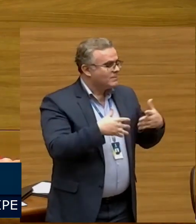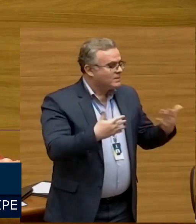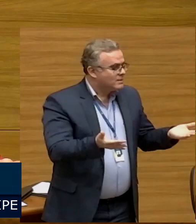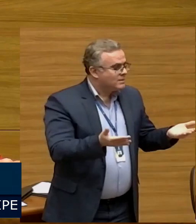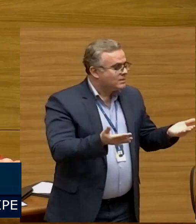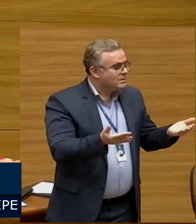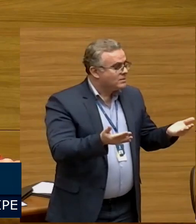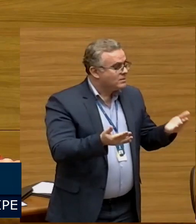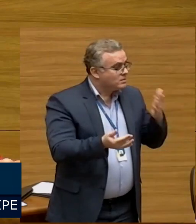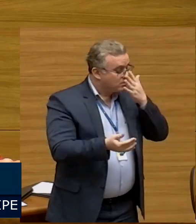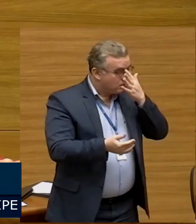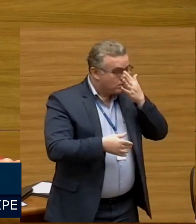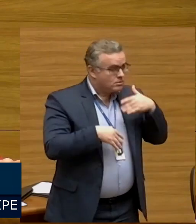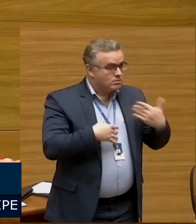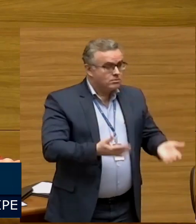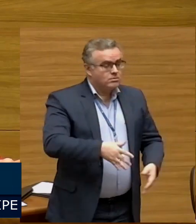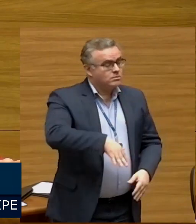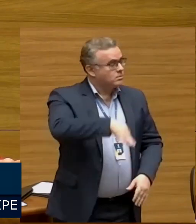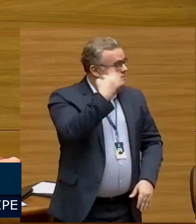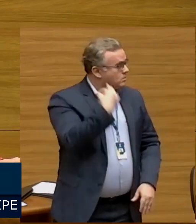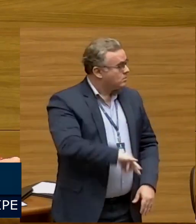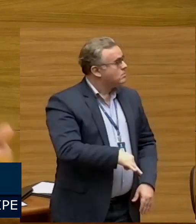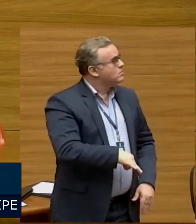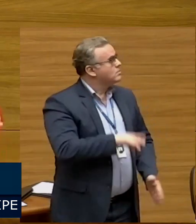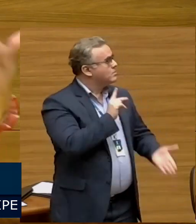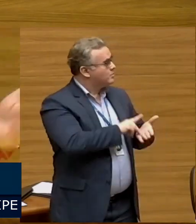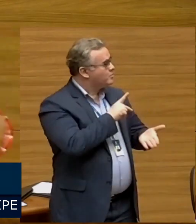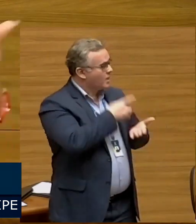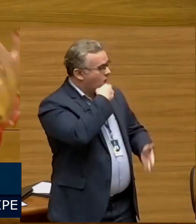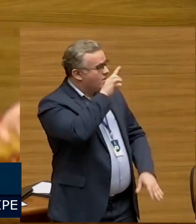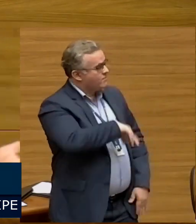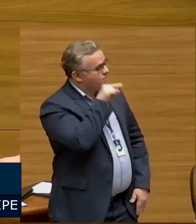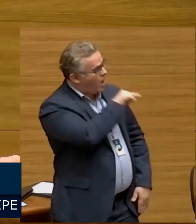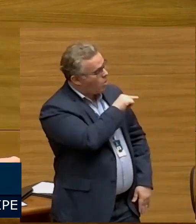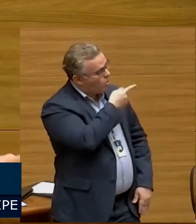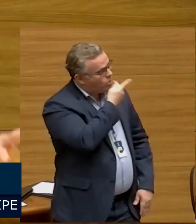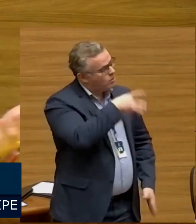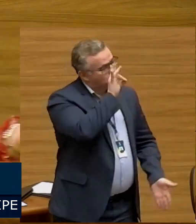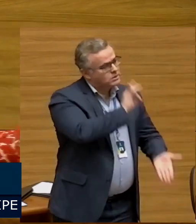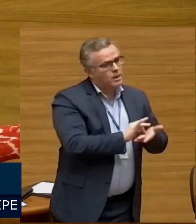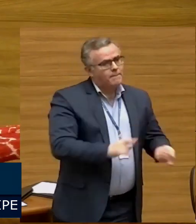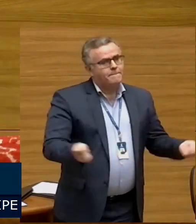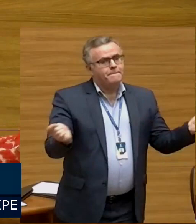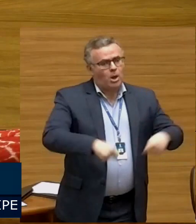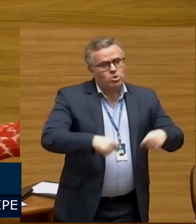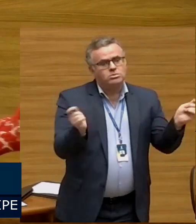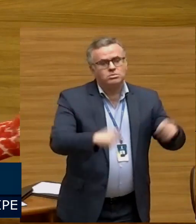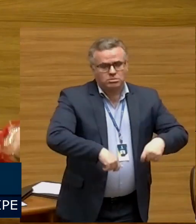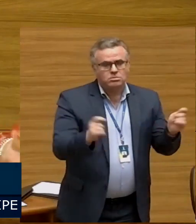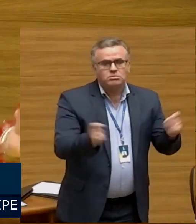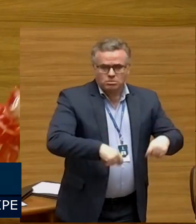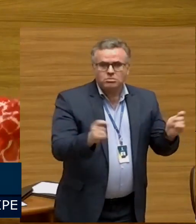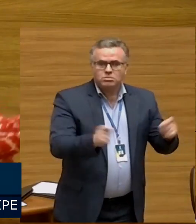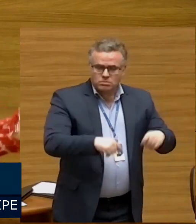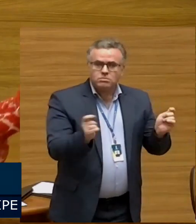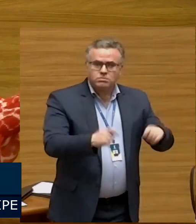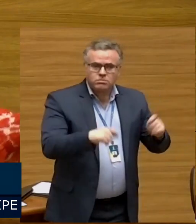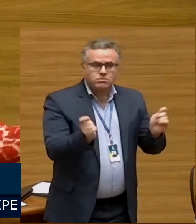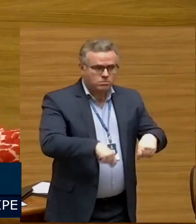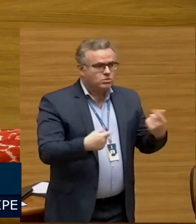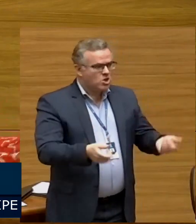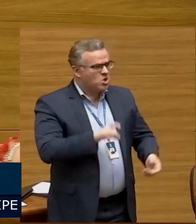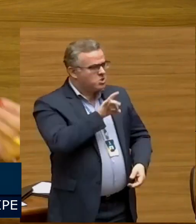também. Exato, exato, que a gente dê possibilidade. Eu acho que é muito triste saber que somente